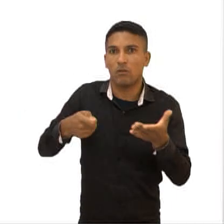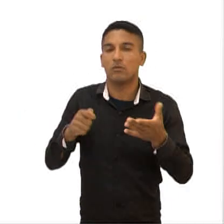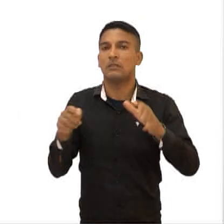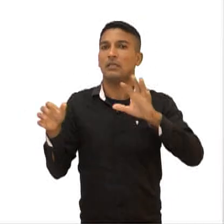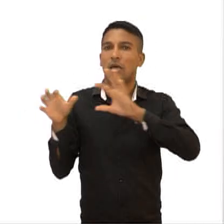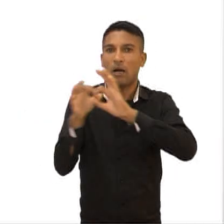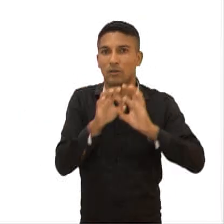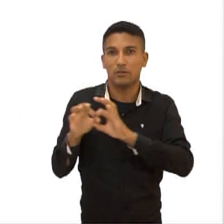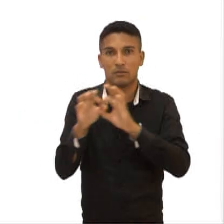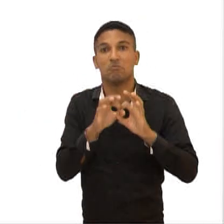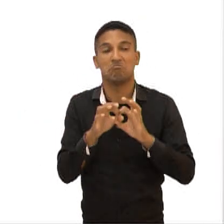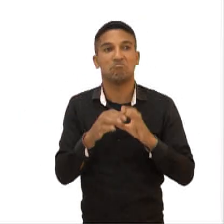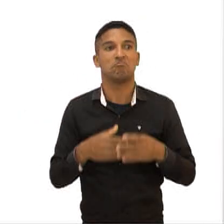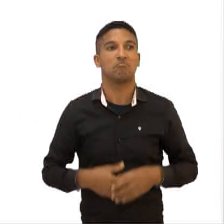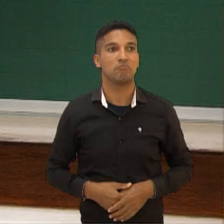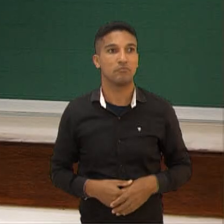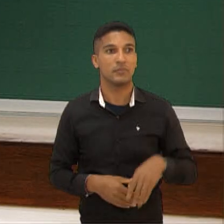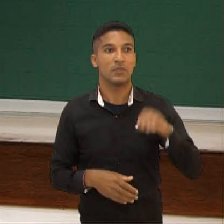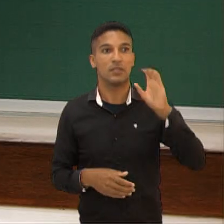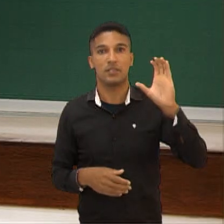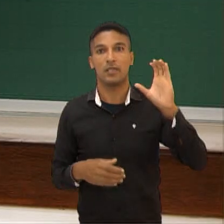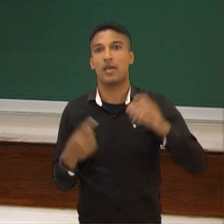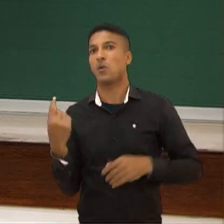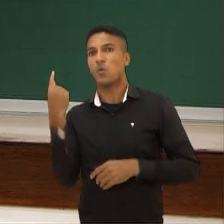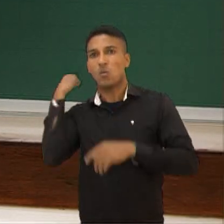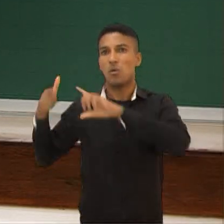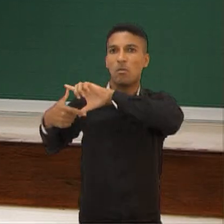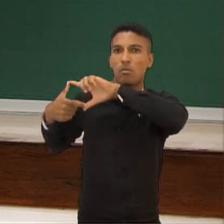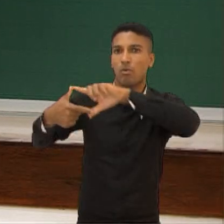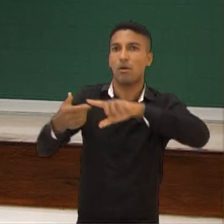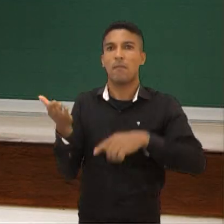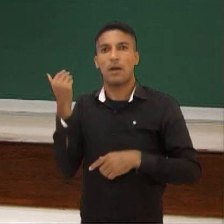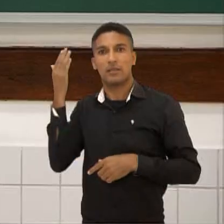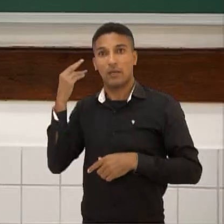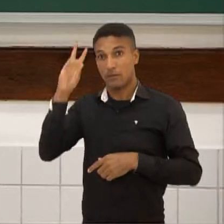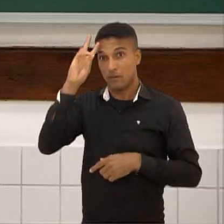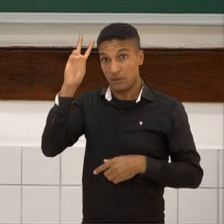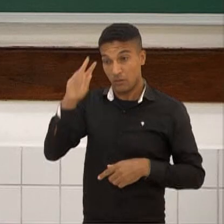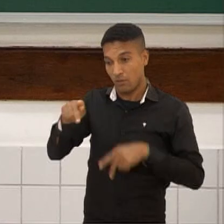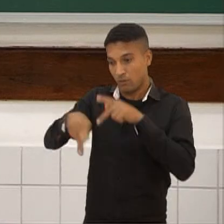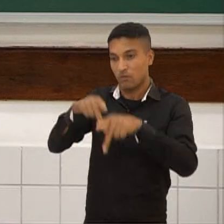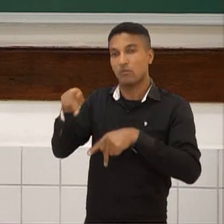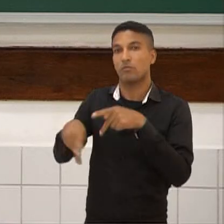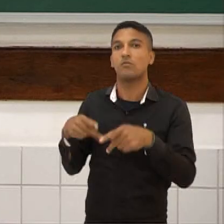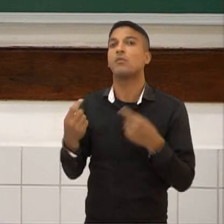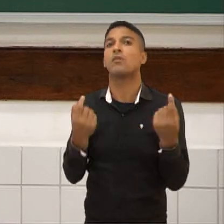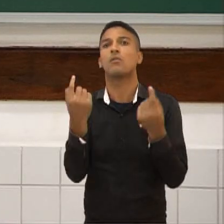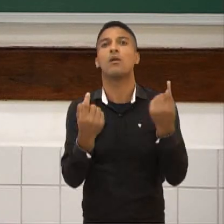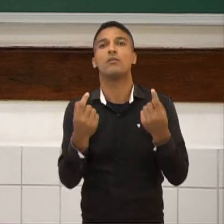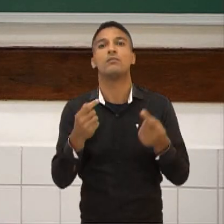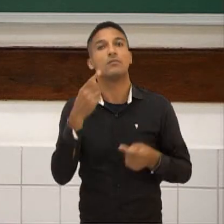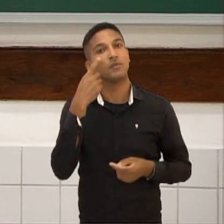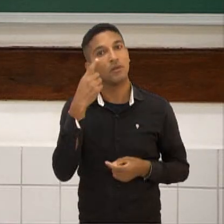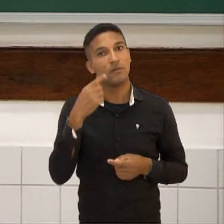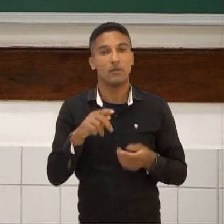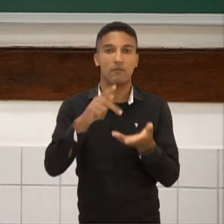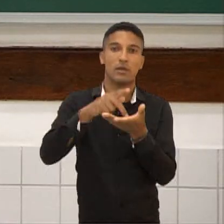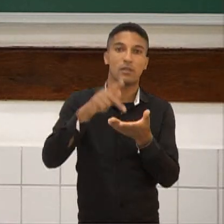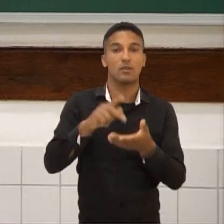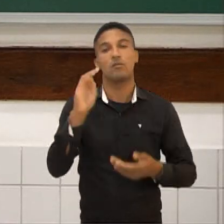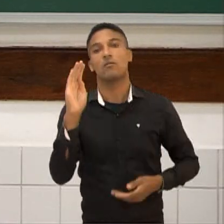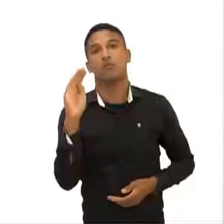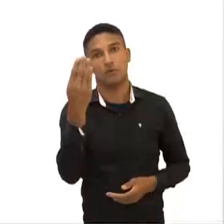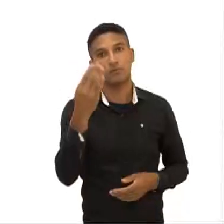passado de los pueblos. Pensem um pouquinho, releiam o texto e aí marquem verdadeiro ou falso nas